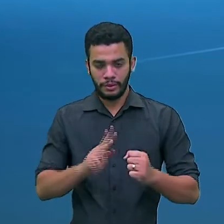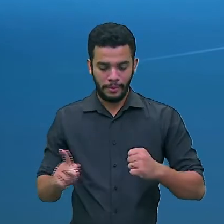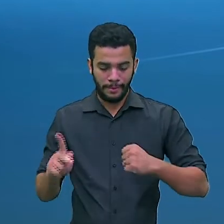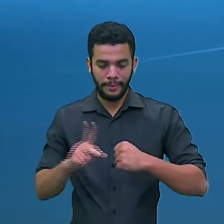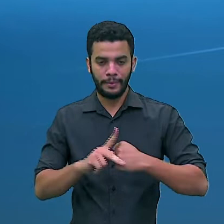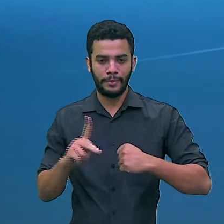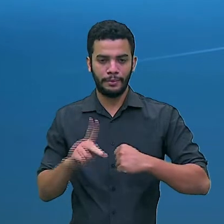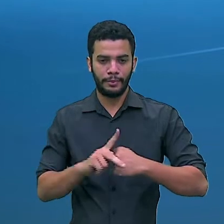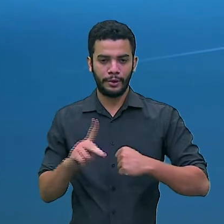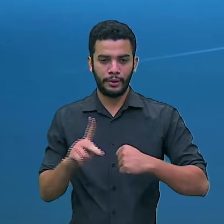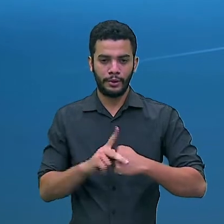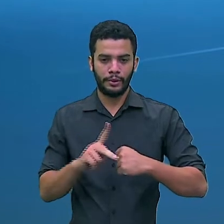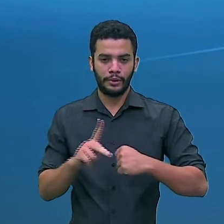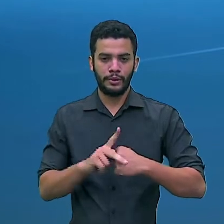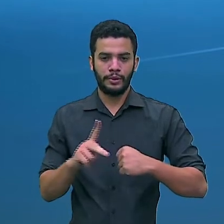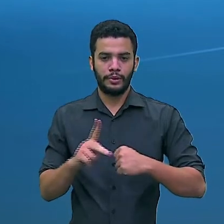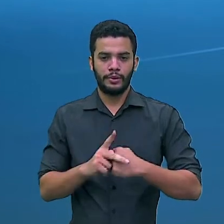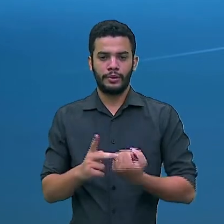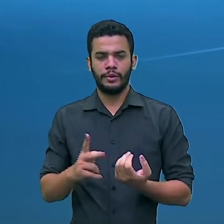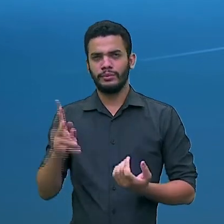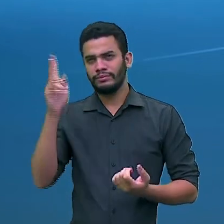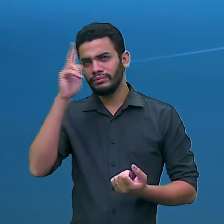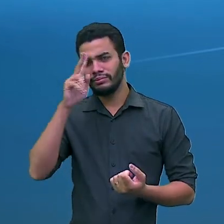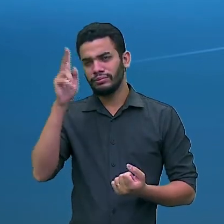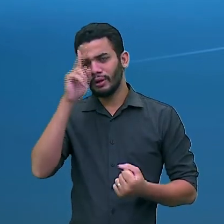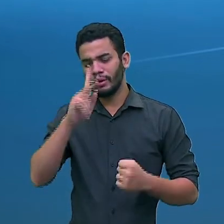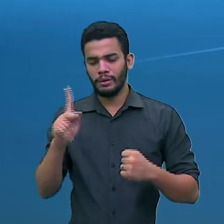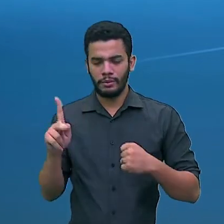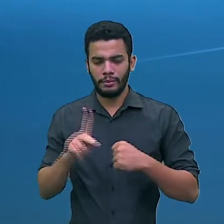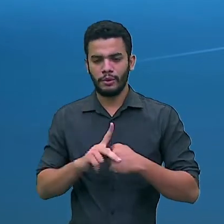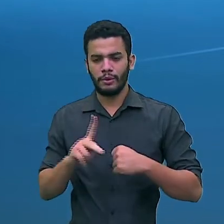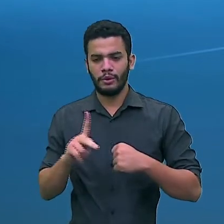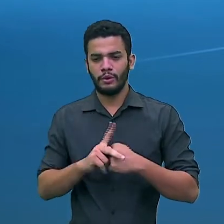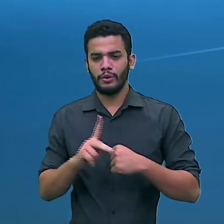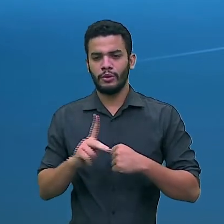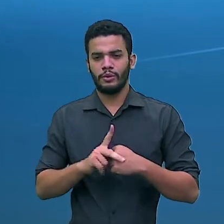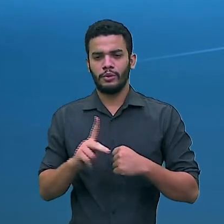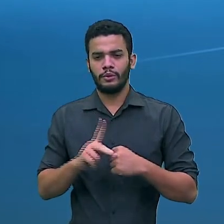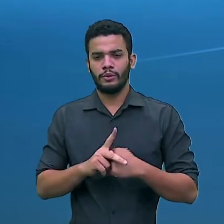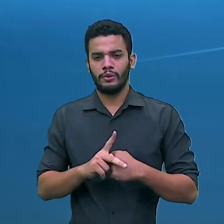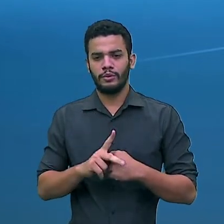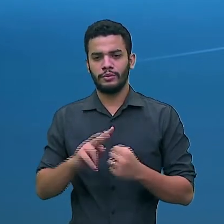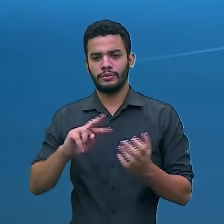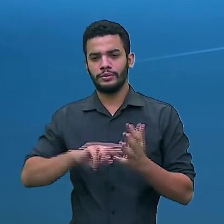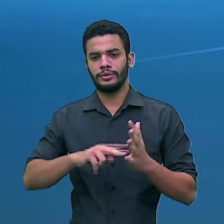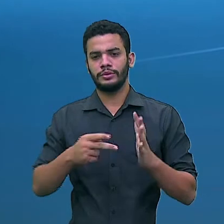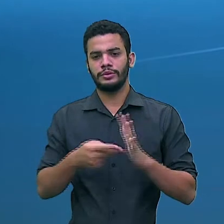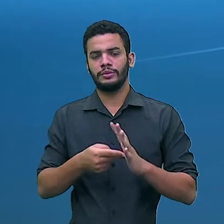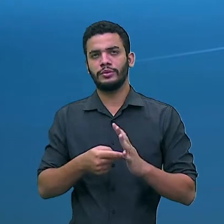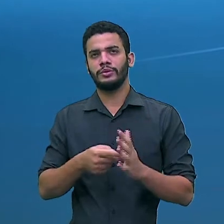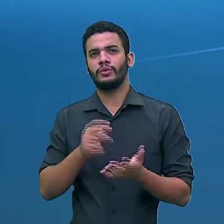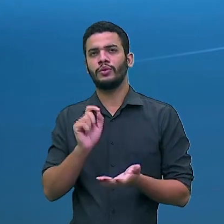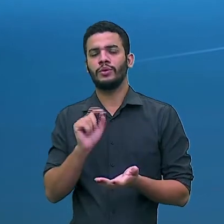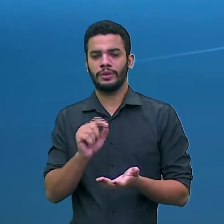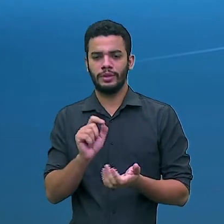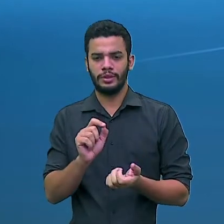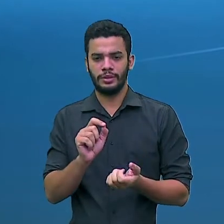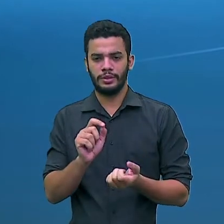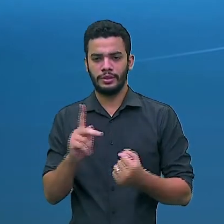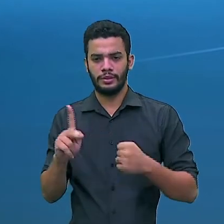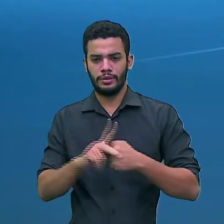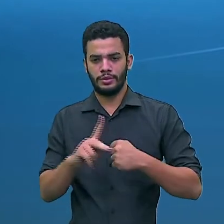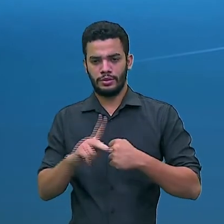Ativando o conhecimento prévio, pronome. Pronome é a palavra que substitui o nome